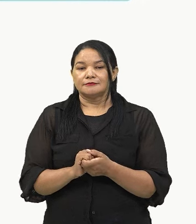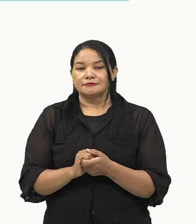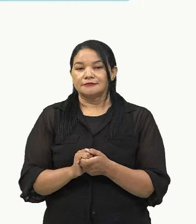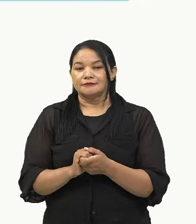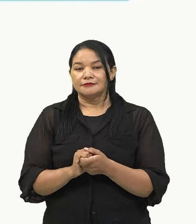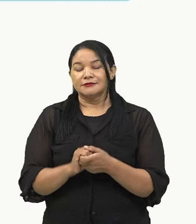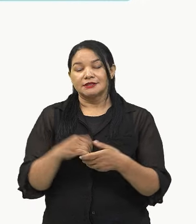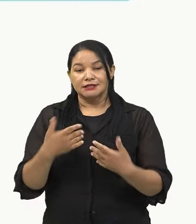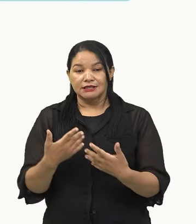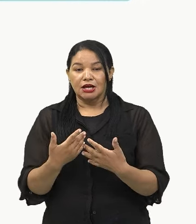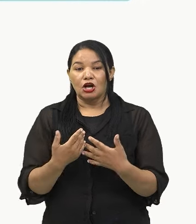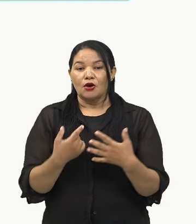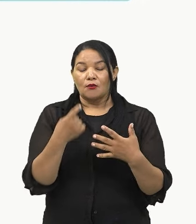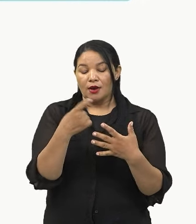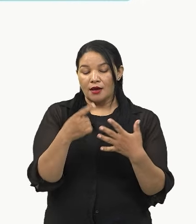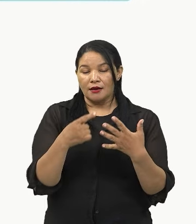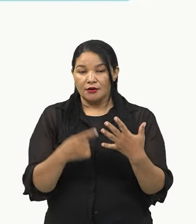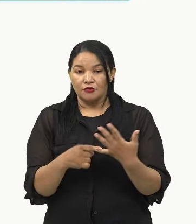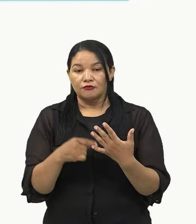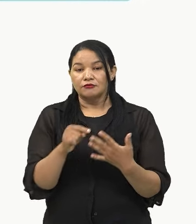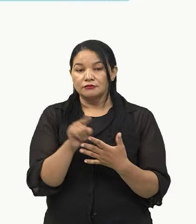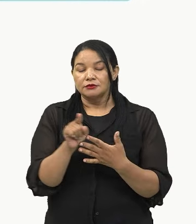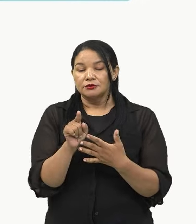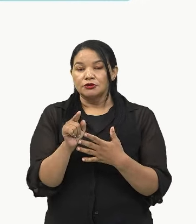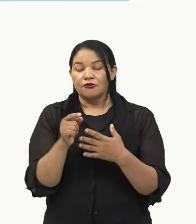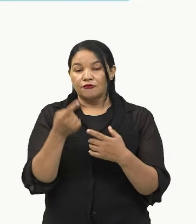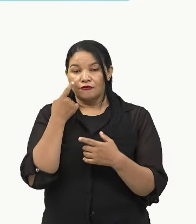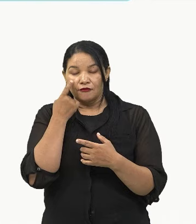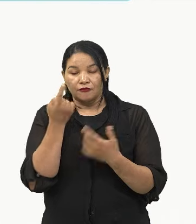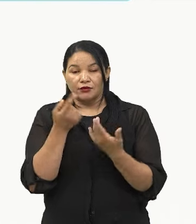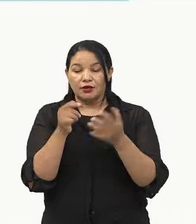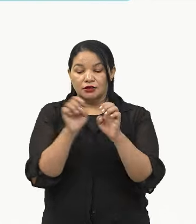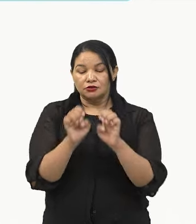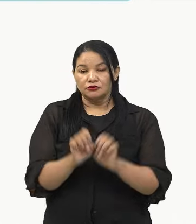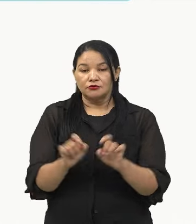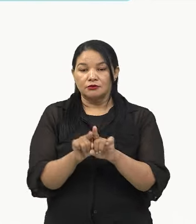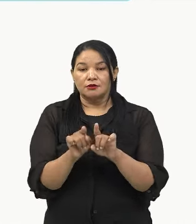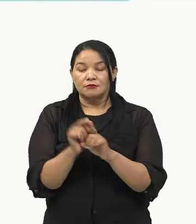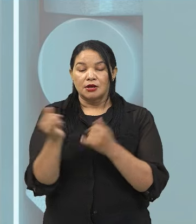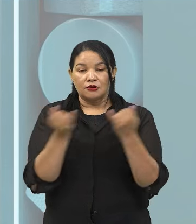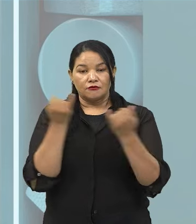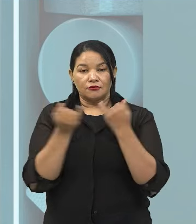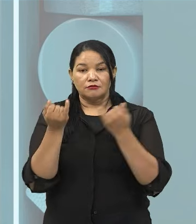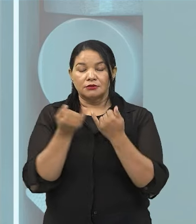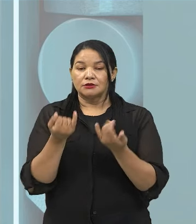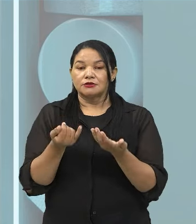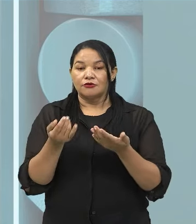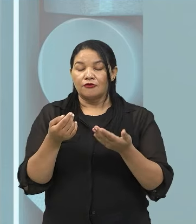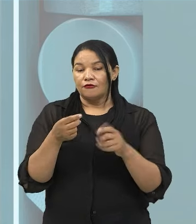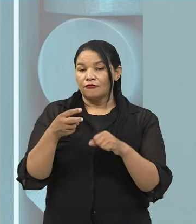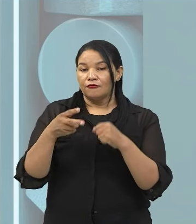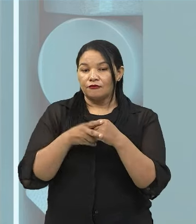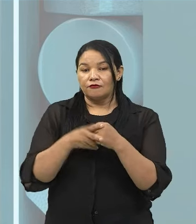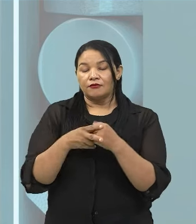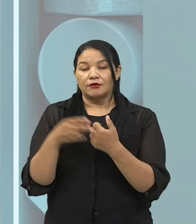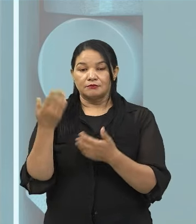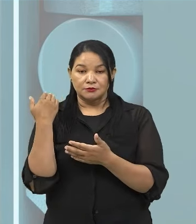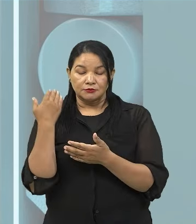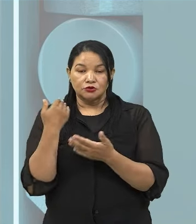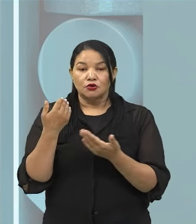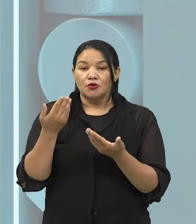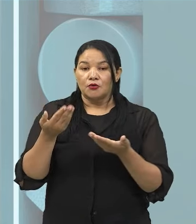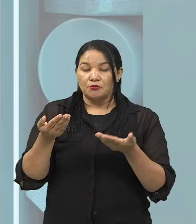esse foi, né, toda a estrutura e formação do nosso pretérito perfeito composto, né,